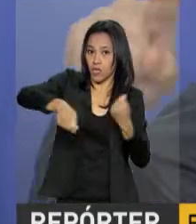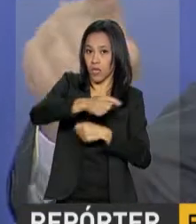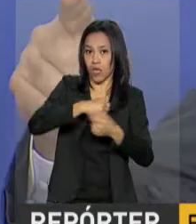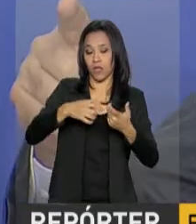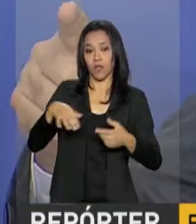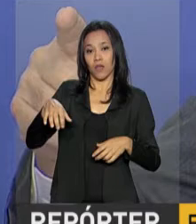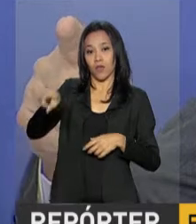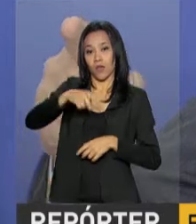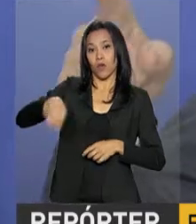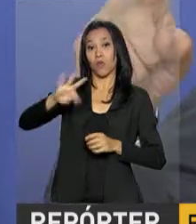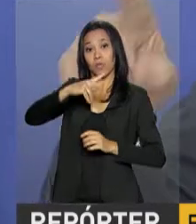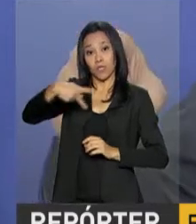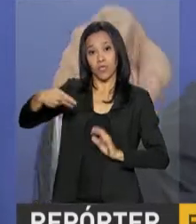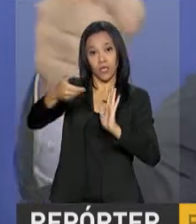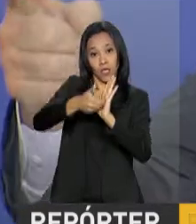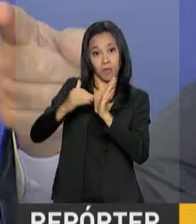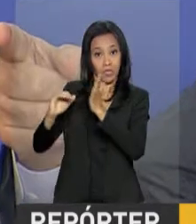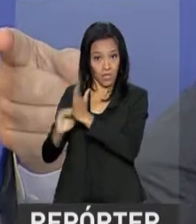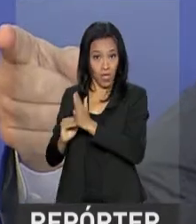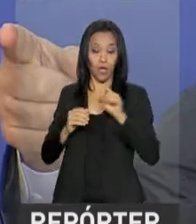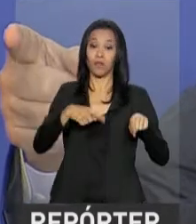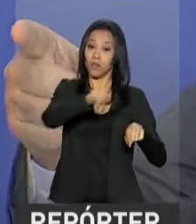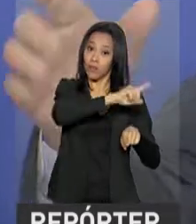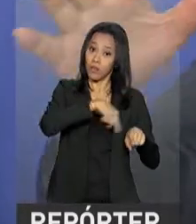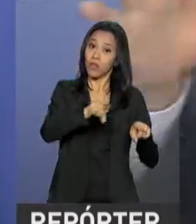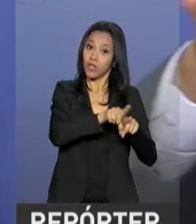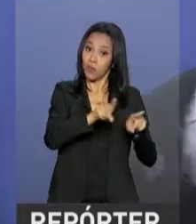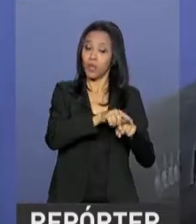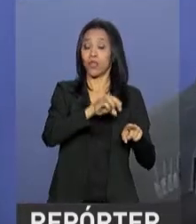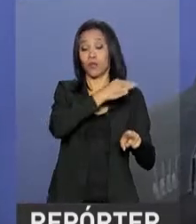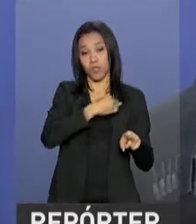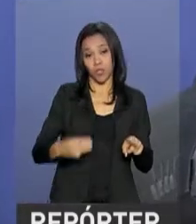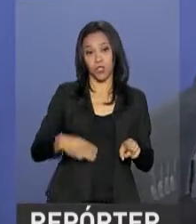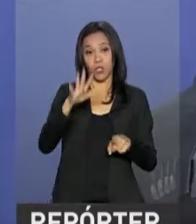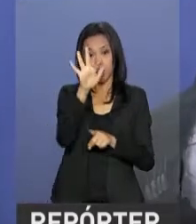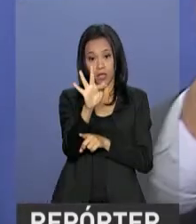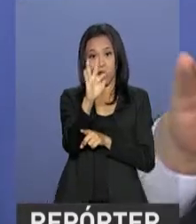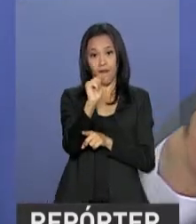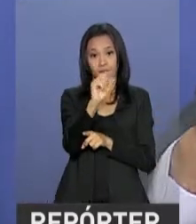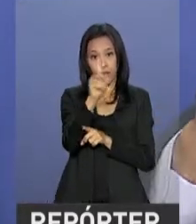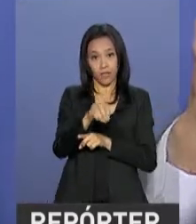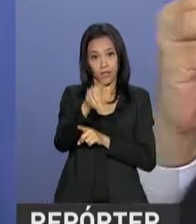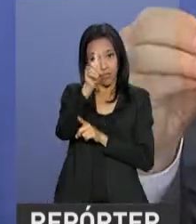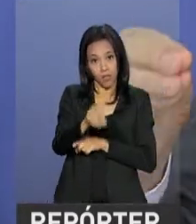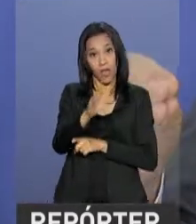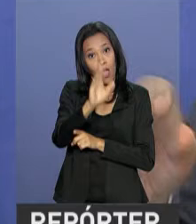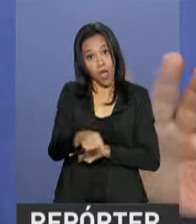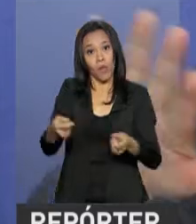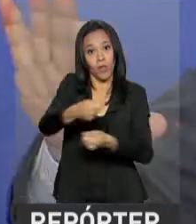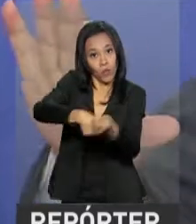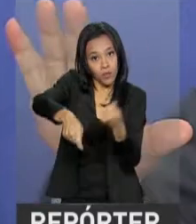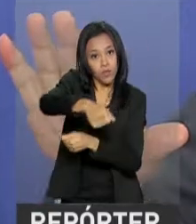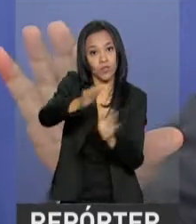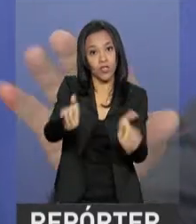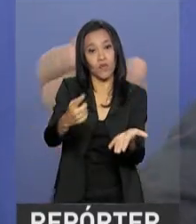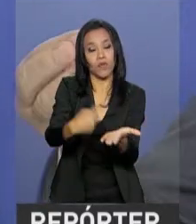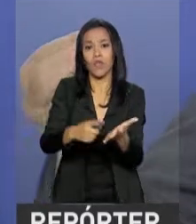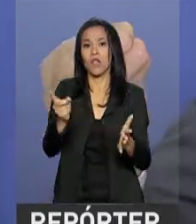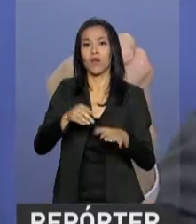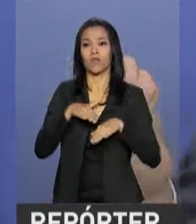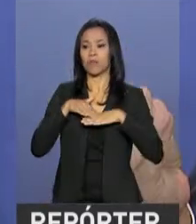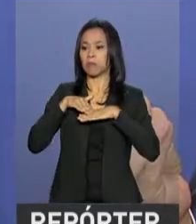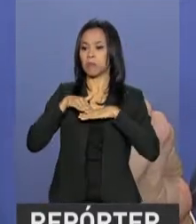da câmara presença do nado era a remuneração então essa é uma negociação que foi feita a negociação não foi uma imposição